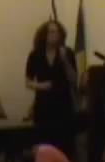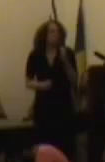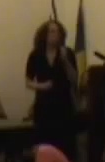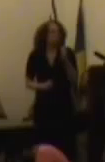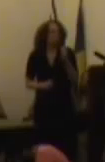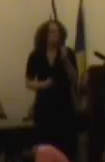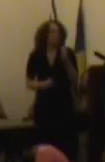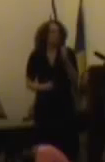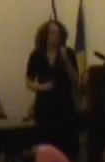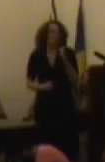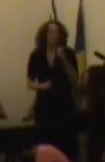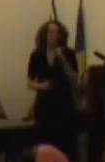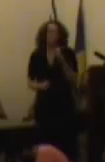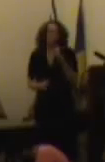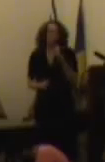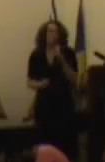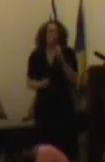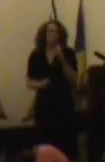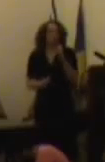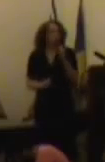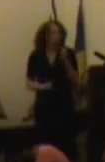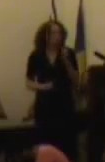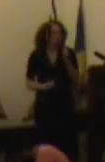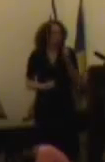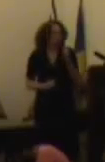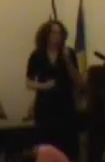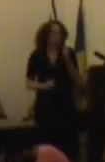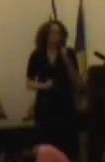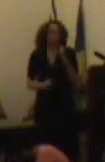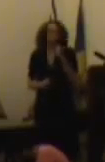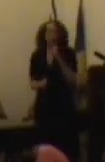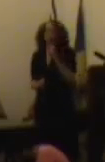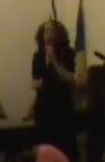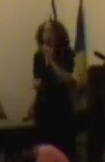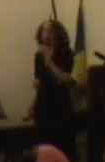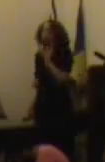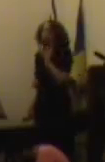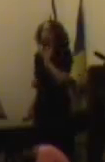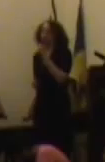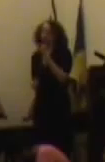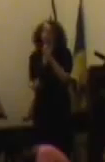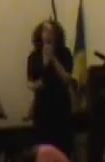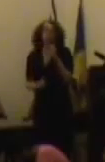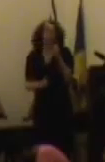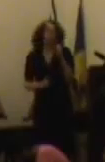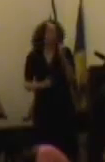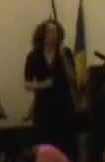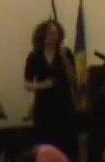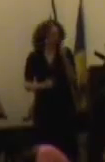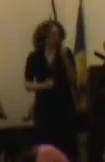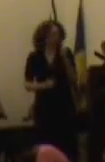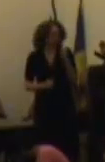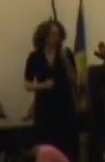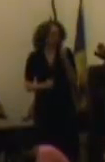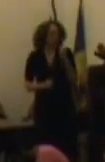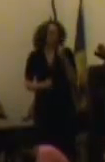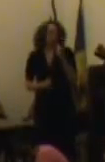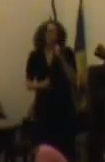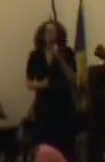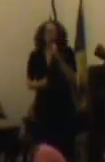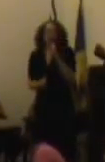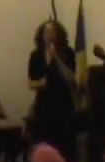acho que nós estamos vivendo aqui um filme. O nome desse filme é Tropa de Elite